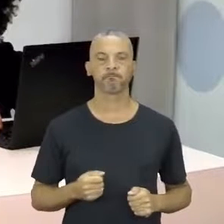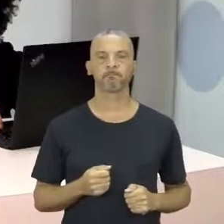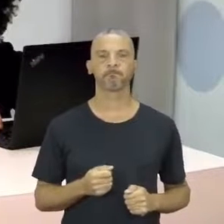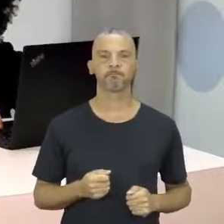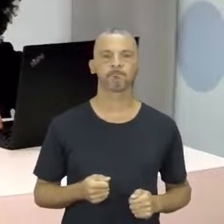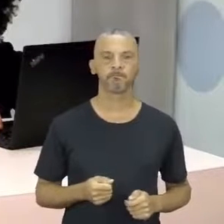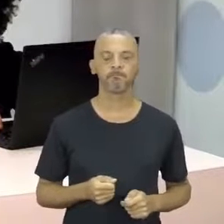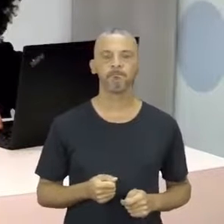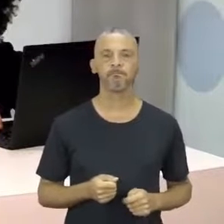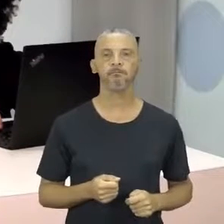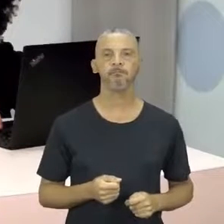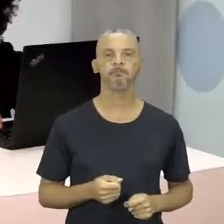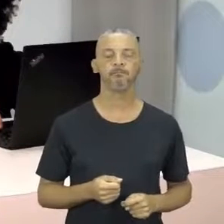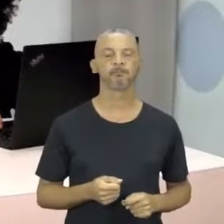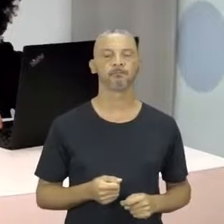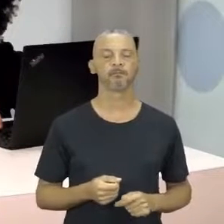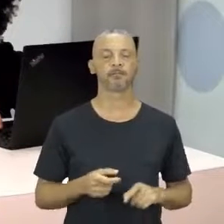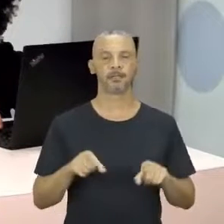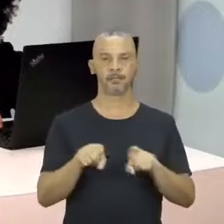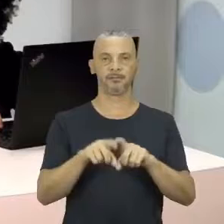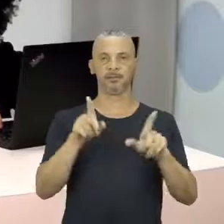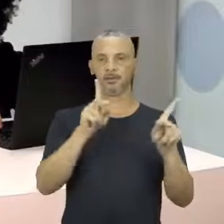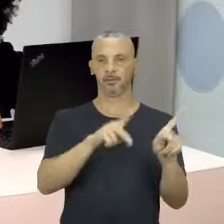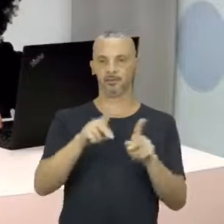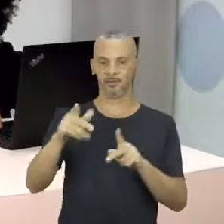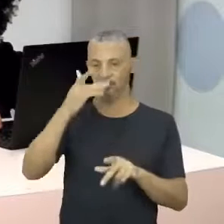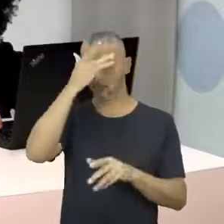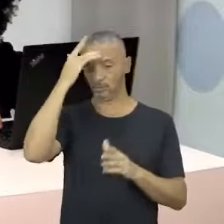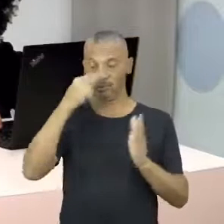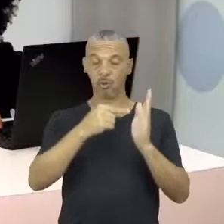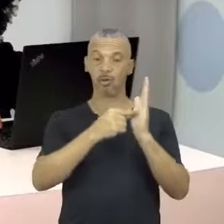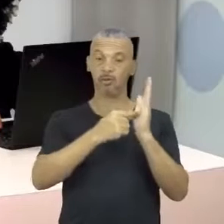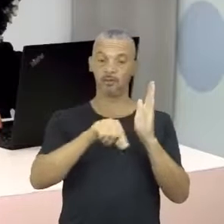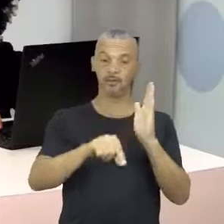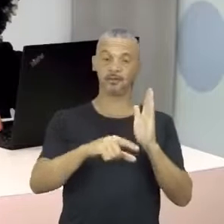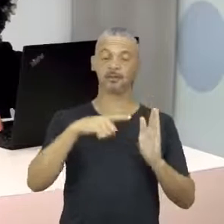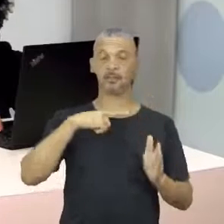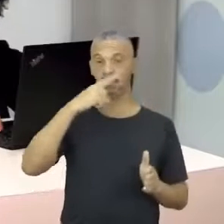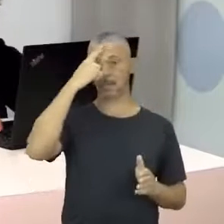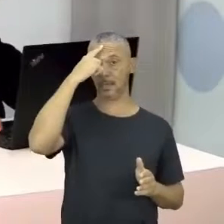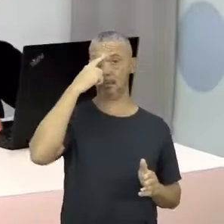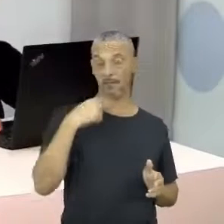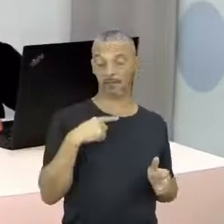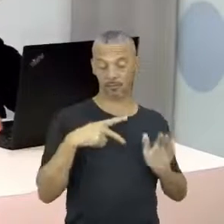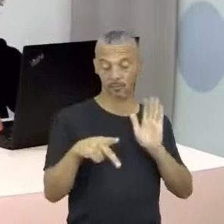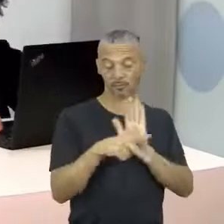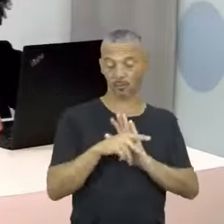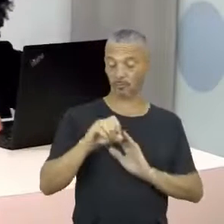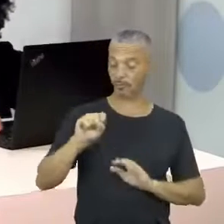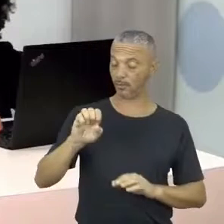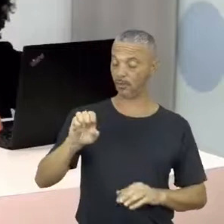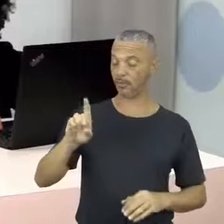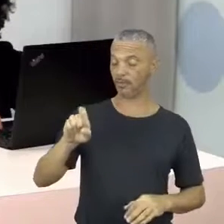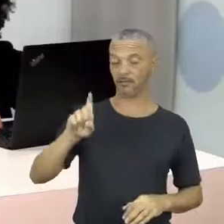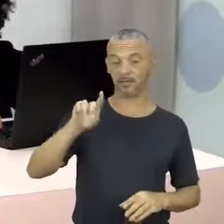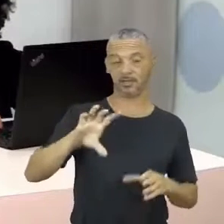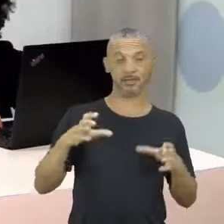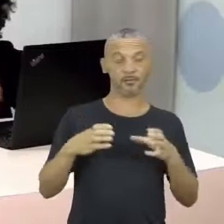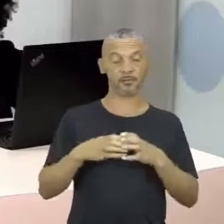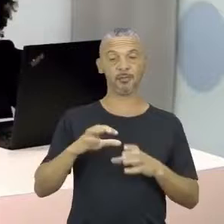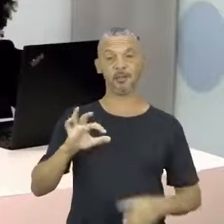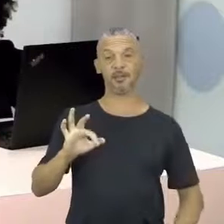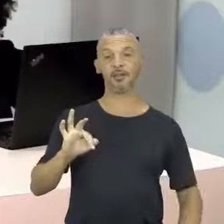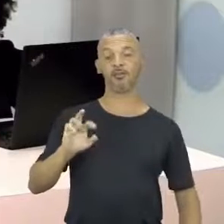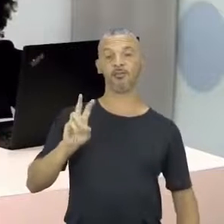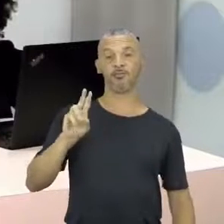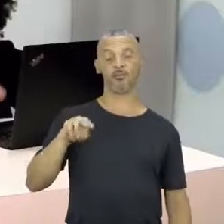tá? Uhum. E o docente contratado, ele tem um perfil agora na sede, que é o perfil de candidato VUNESP, tá bom?